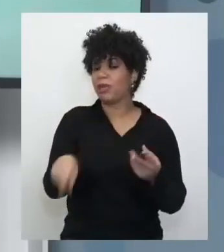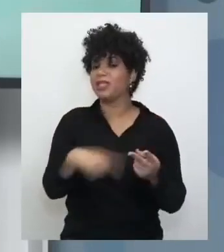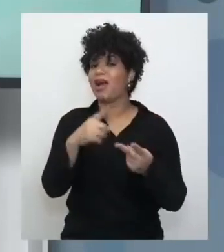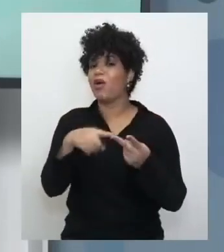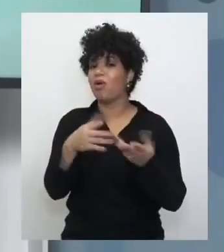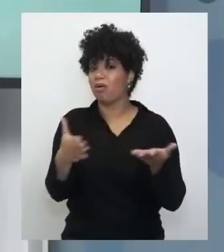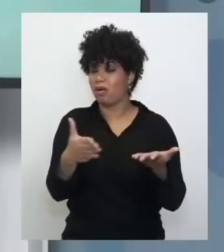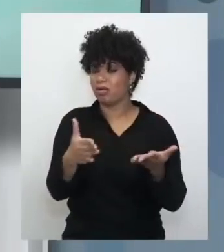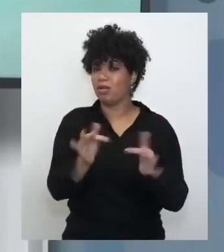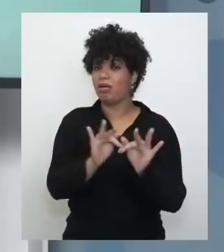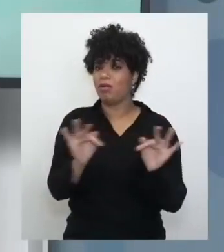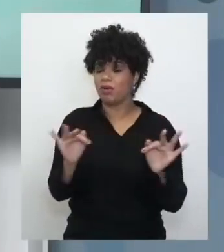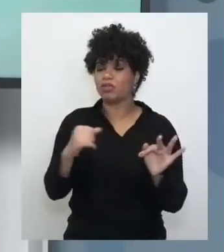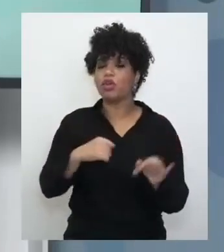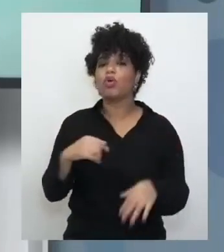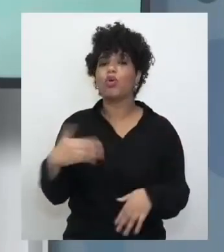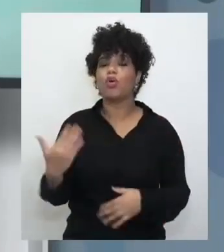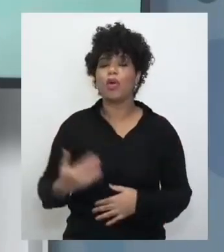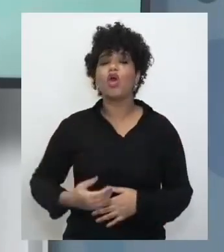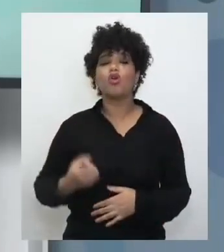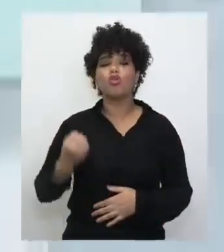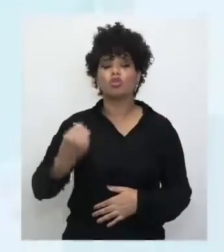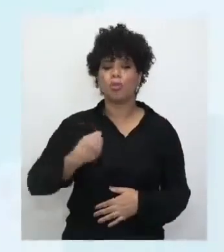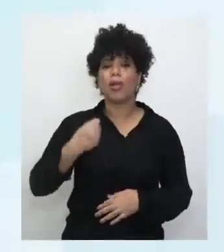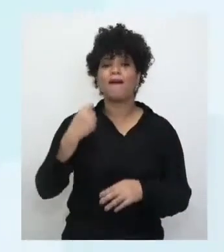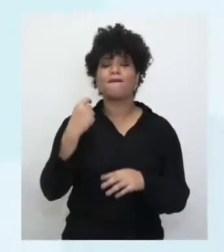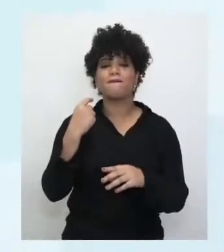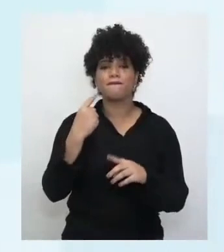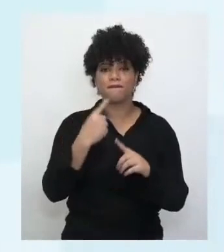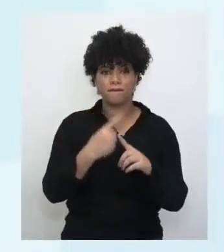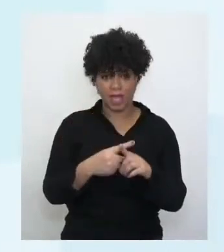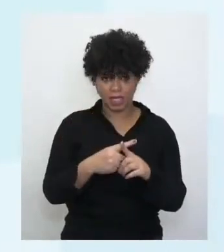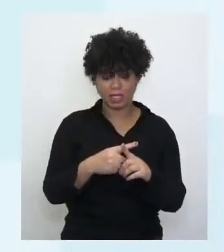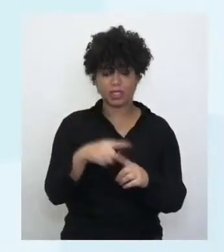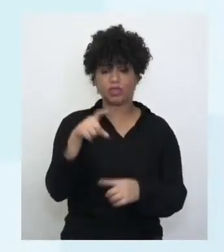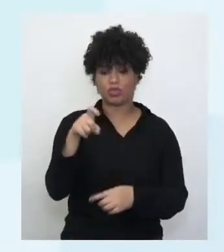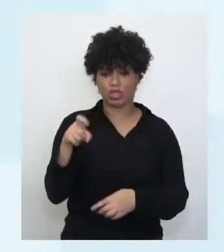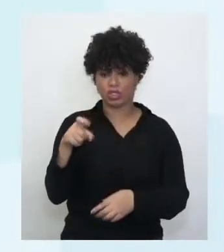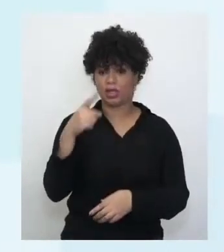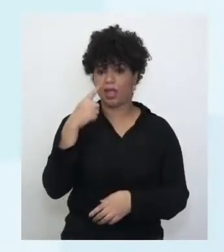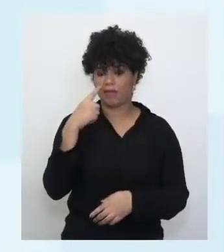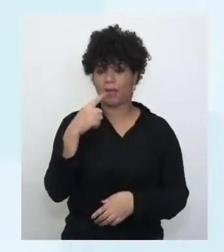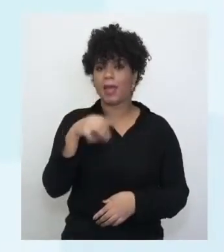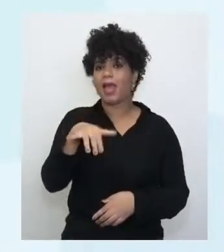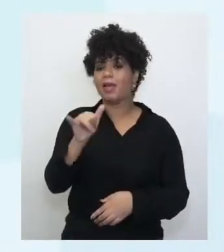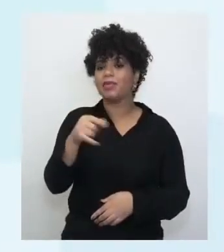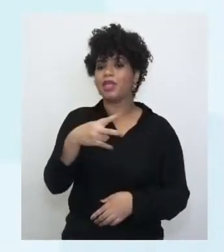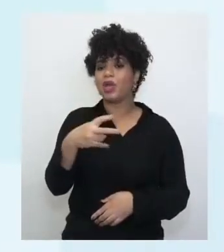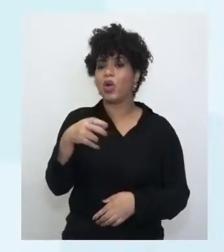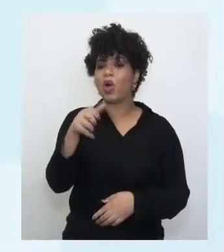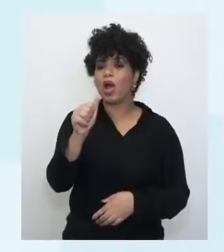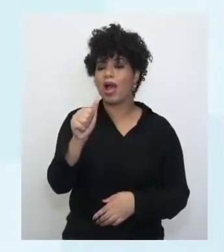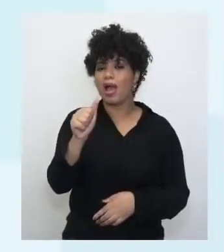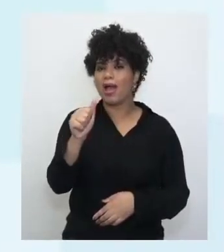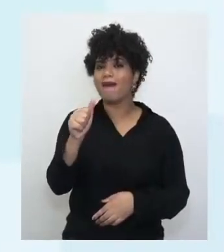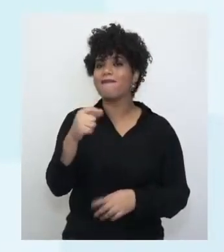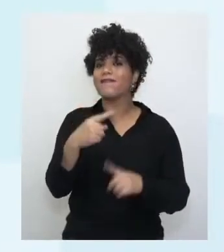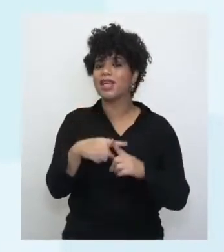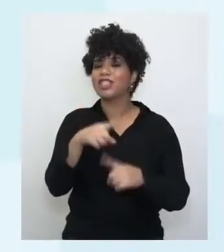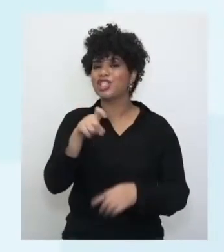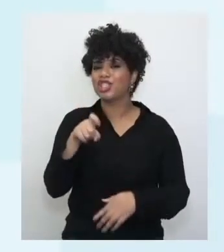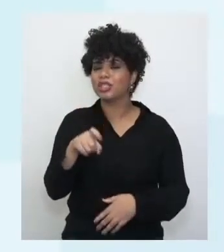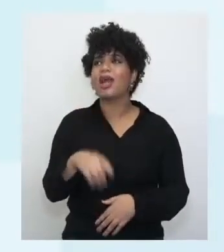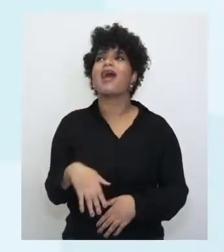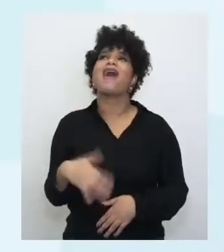vai ser um número vezes o x. Ó. Então, vem comigo aqui, ó. No cantinho está escrito y é igual a vezes x. Ah, então